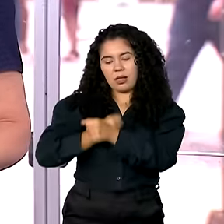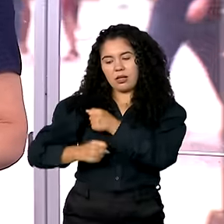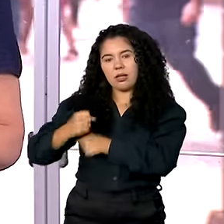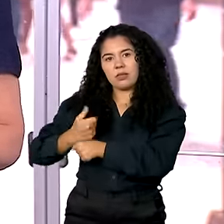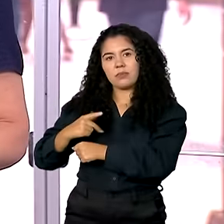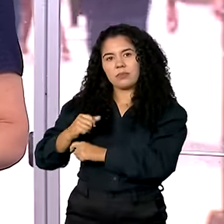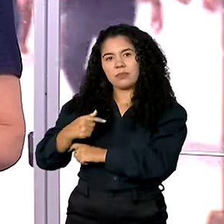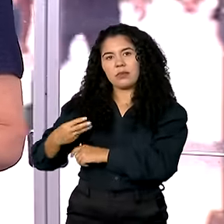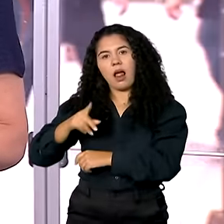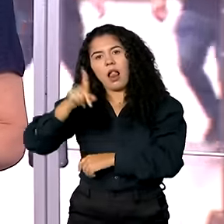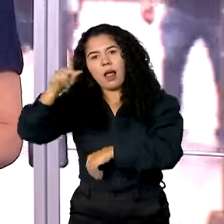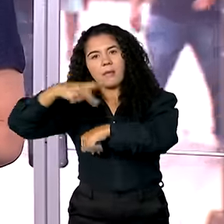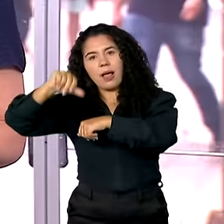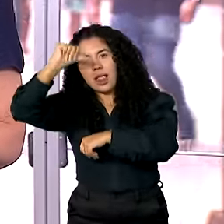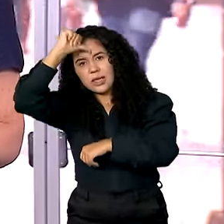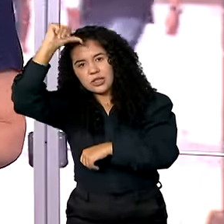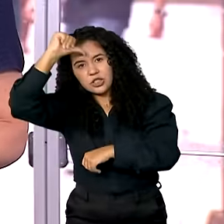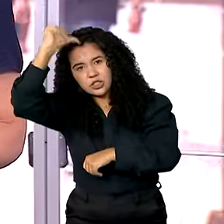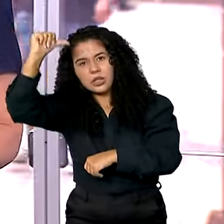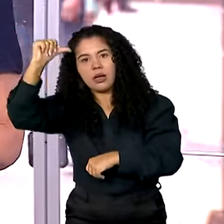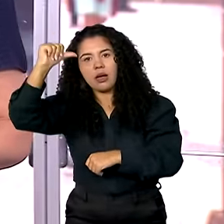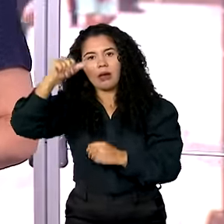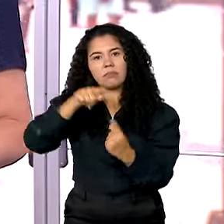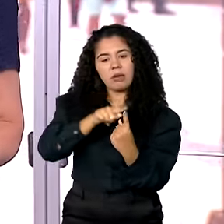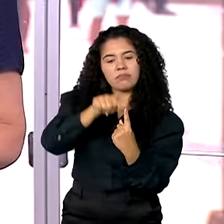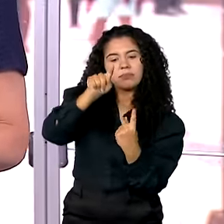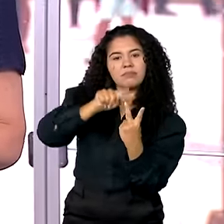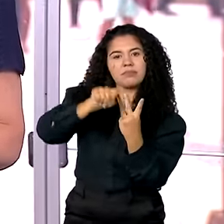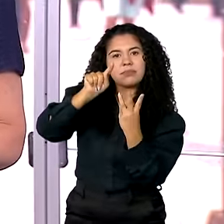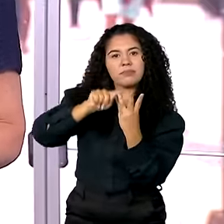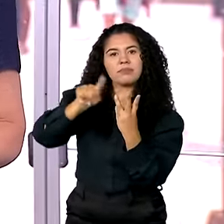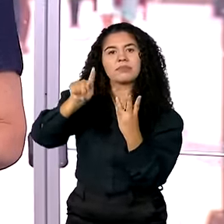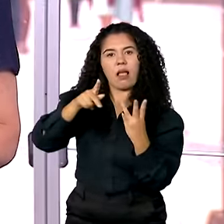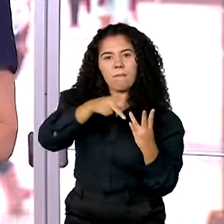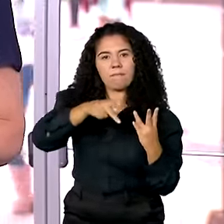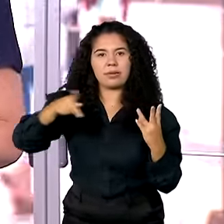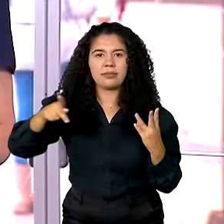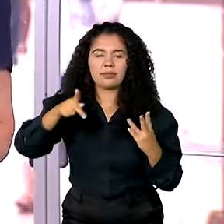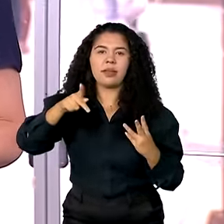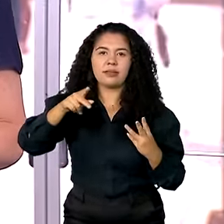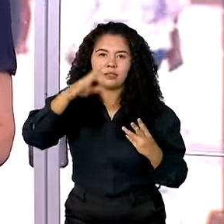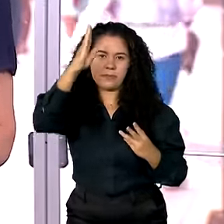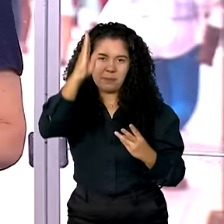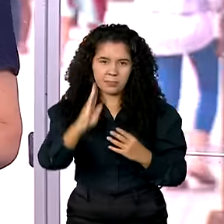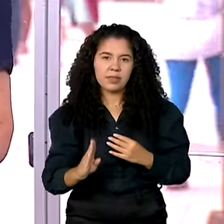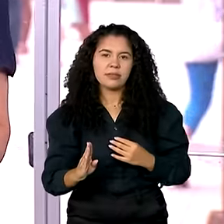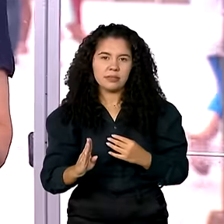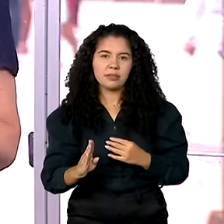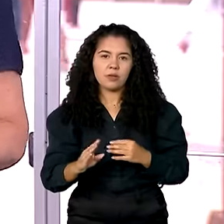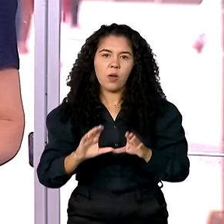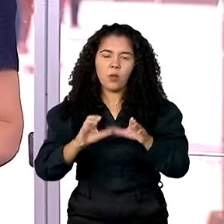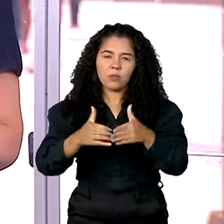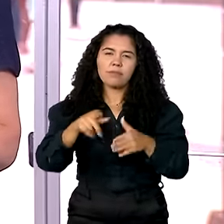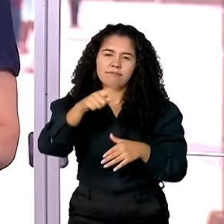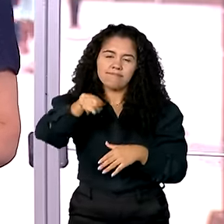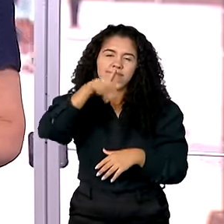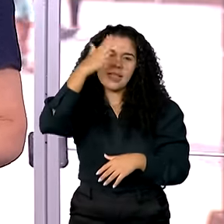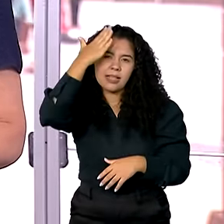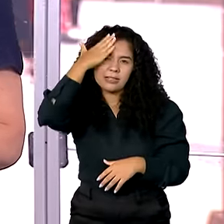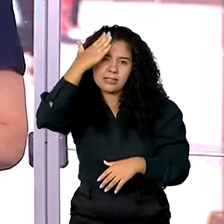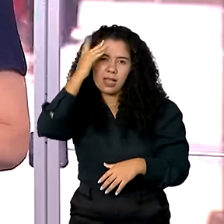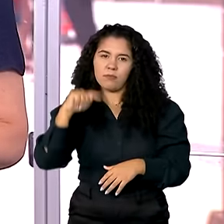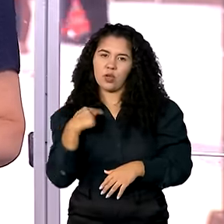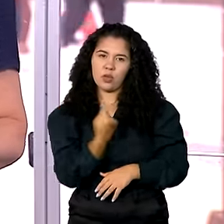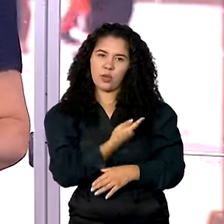Nova Delhi, na Índia, quando o Brasil assumiu simbolicamente a presidência rotativa do grupo. E você sabe, né? O Canal